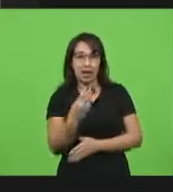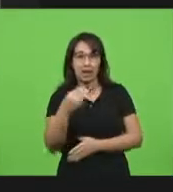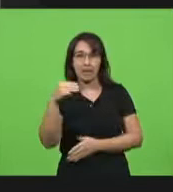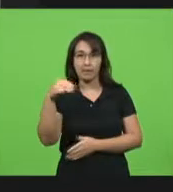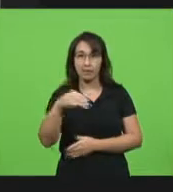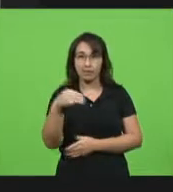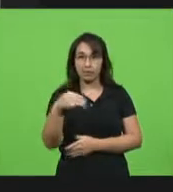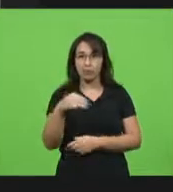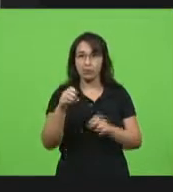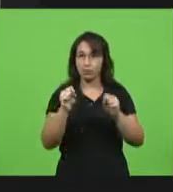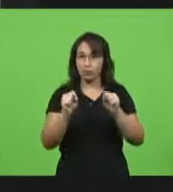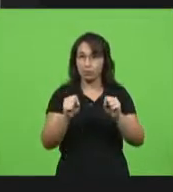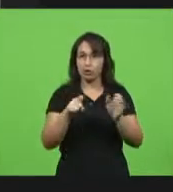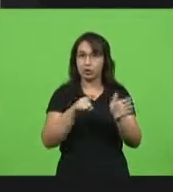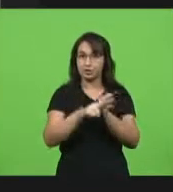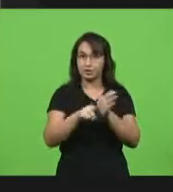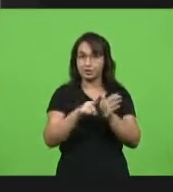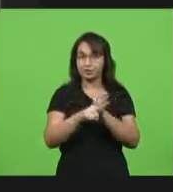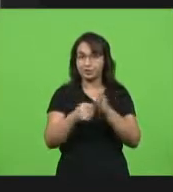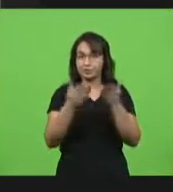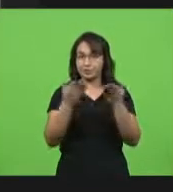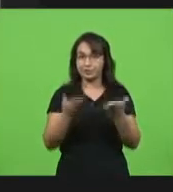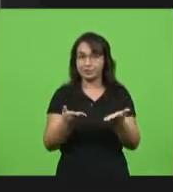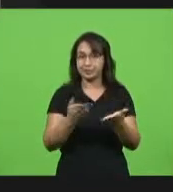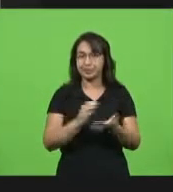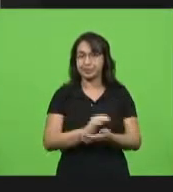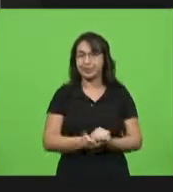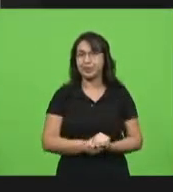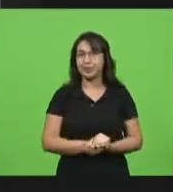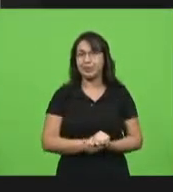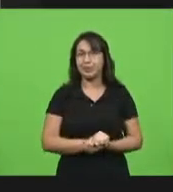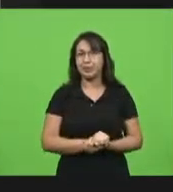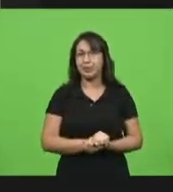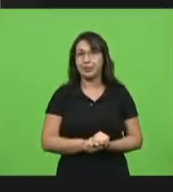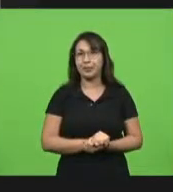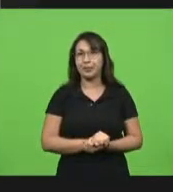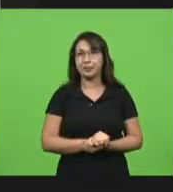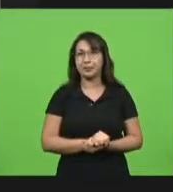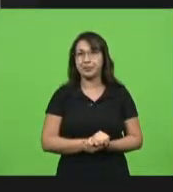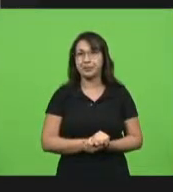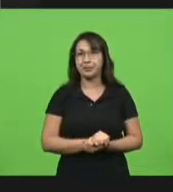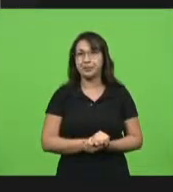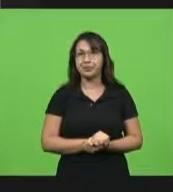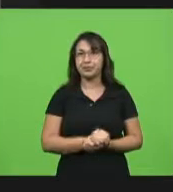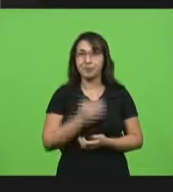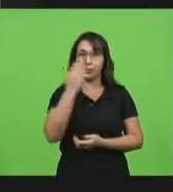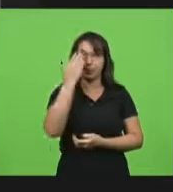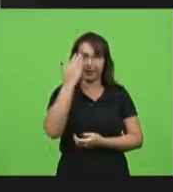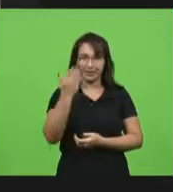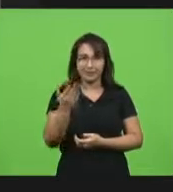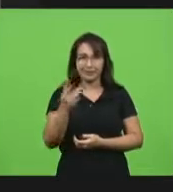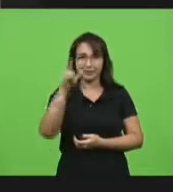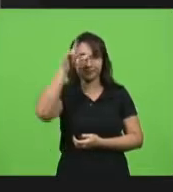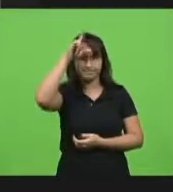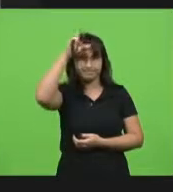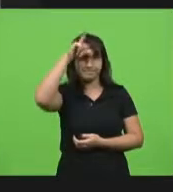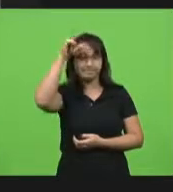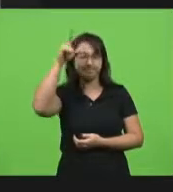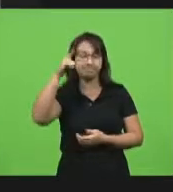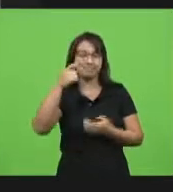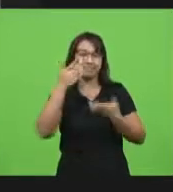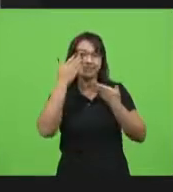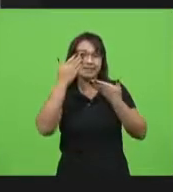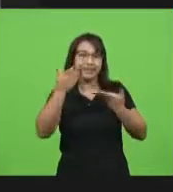Vossa Excelência. Obrigado, Sargento Lima. Também quero agradecer aí o Coronel